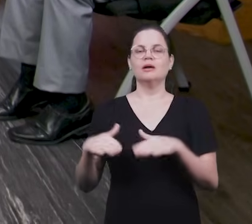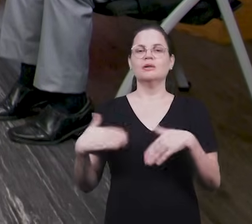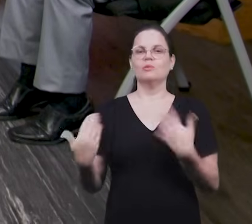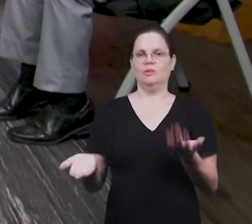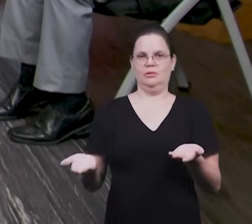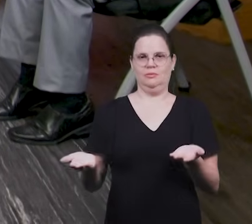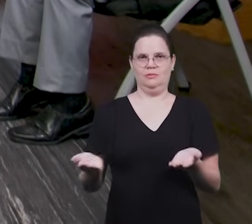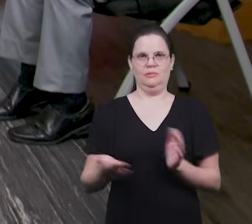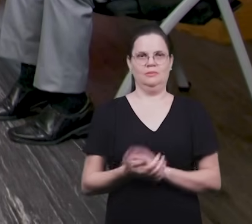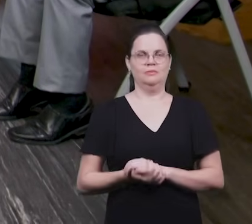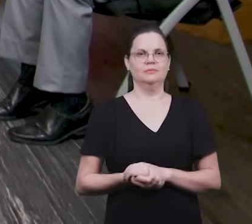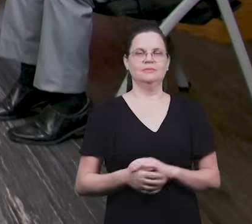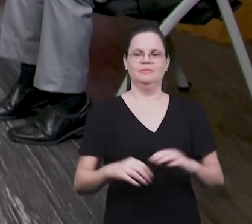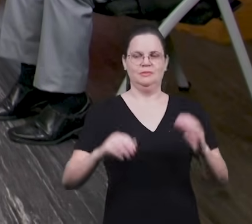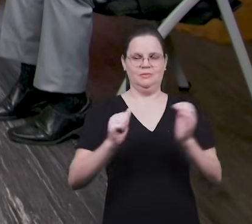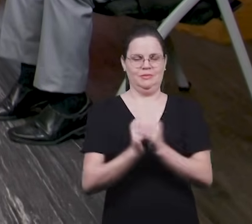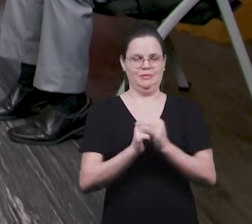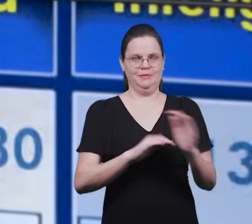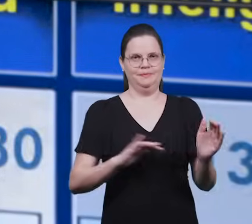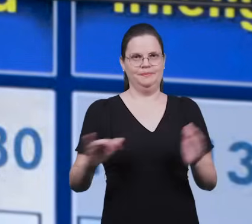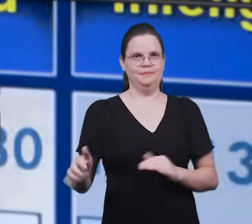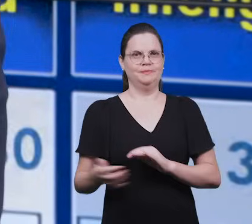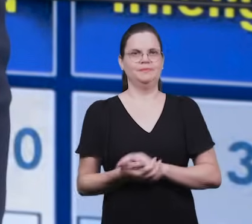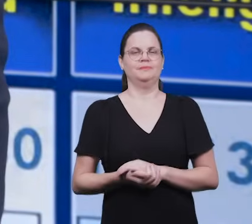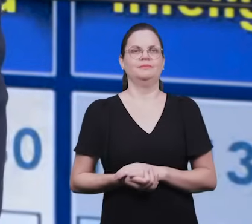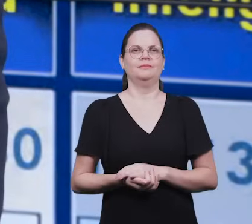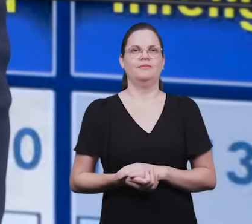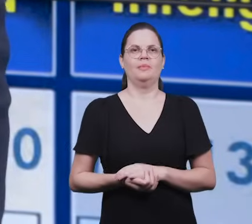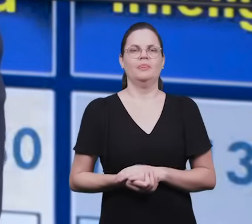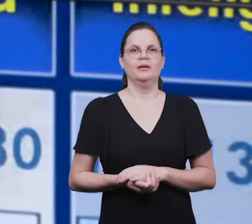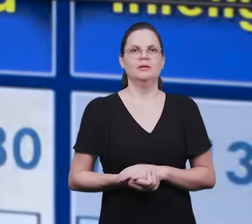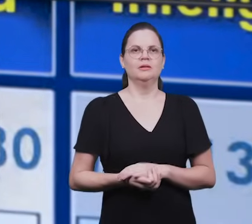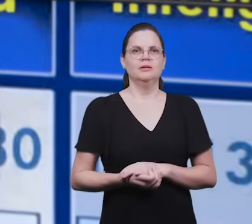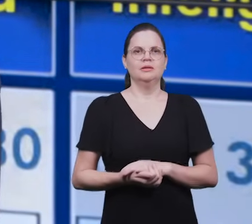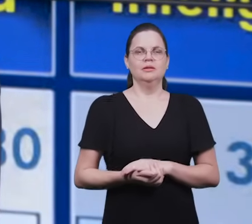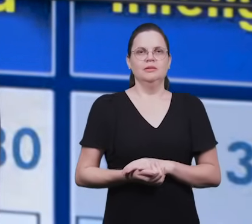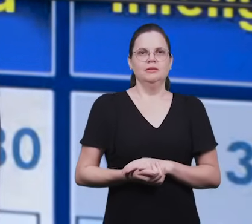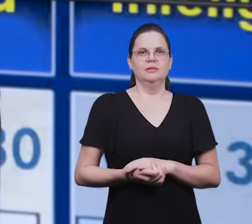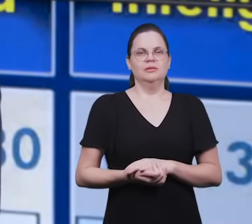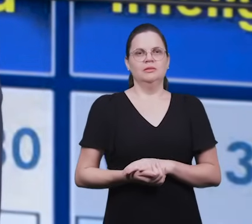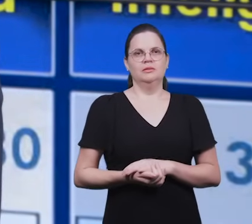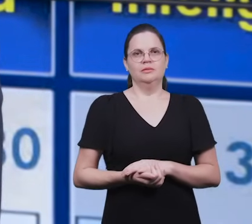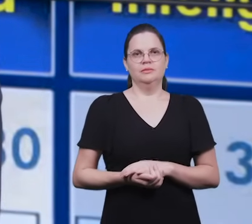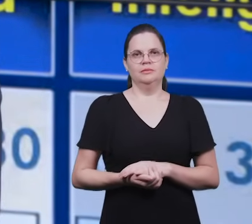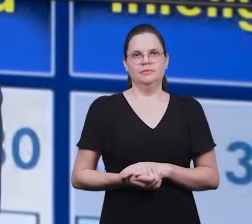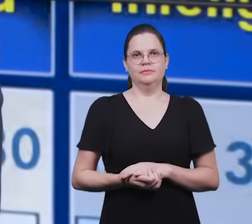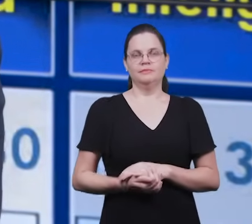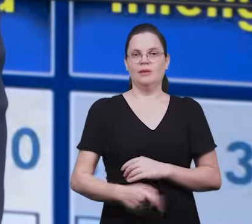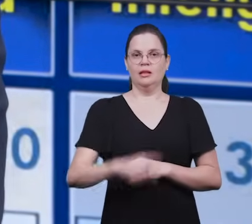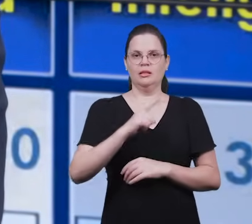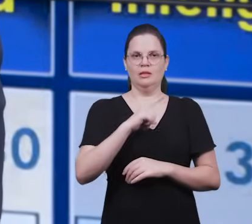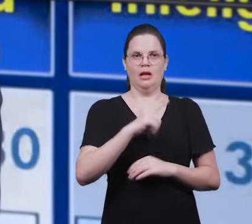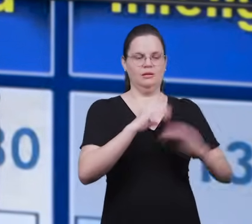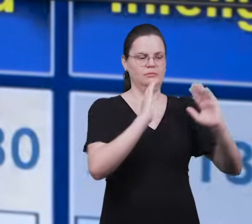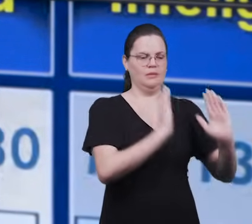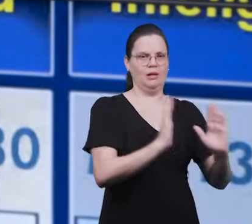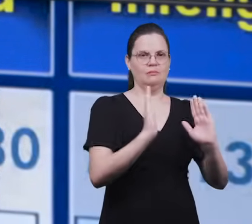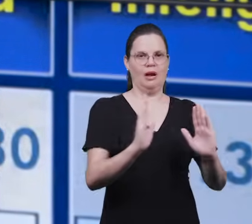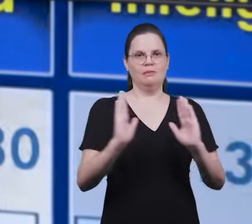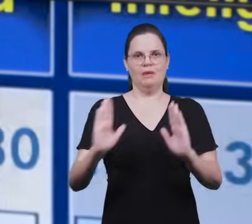período profético? Amém. Olha só, tem a divisão das eras